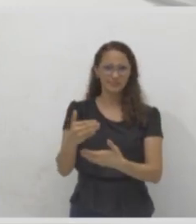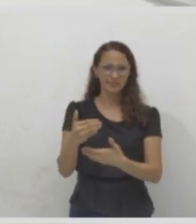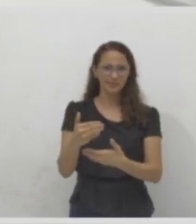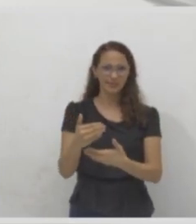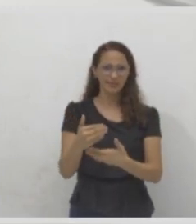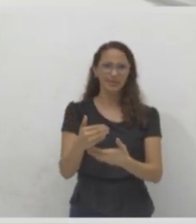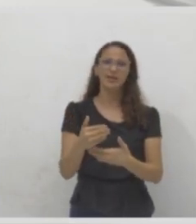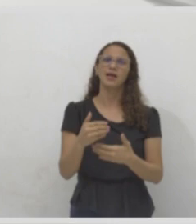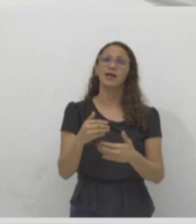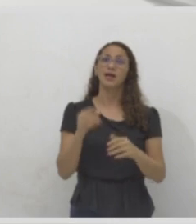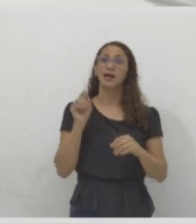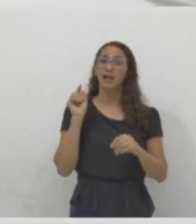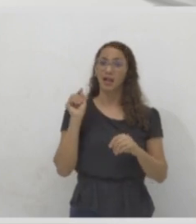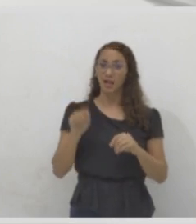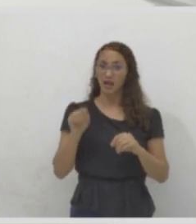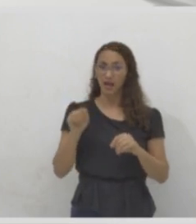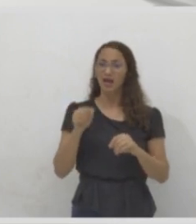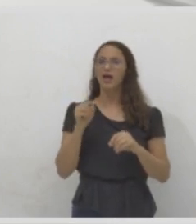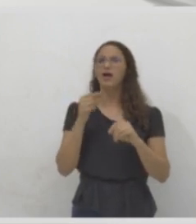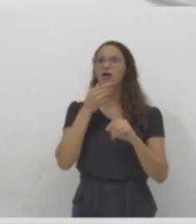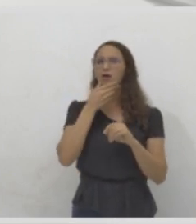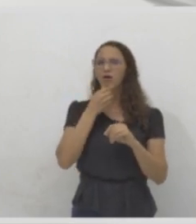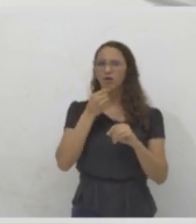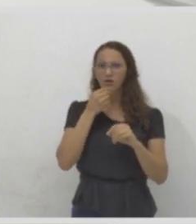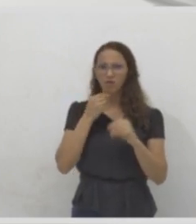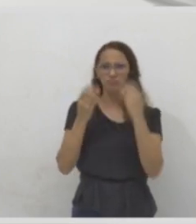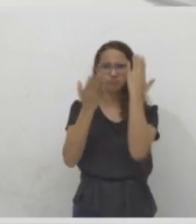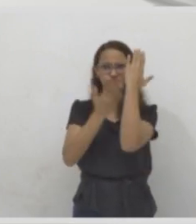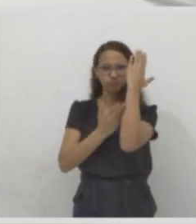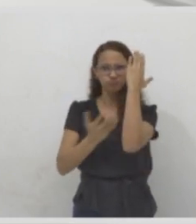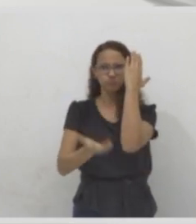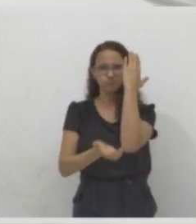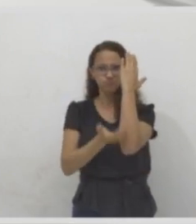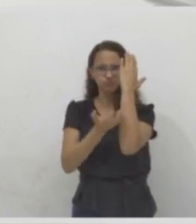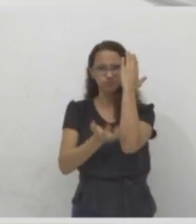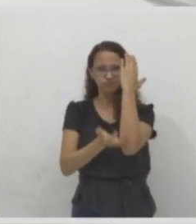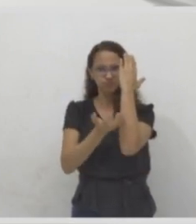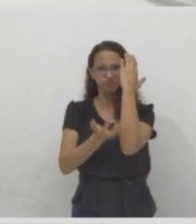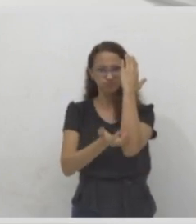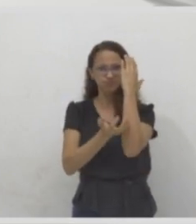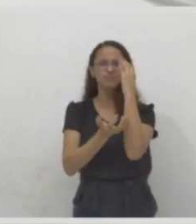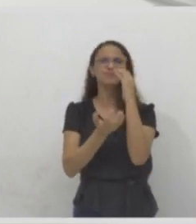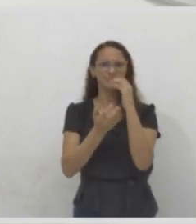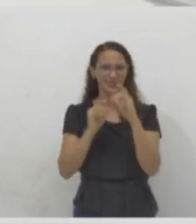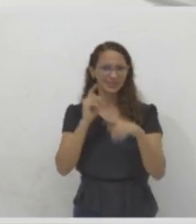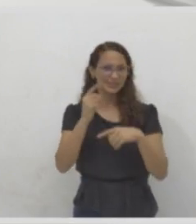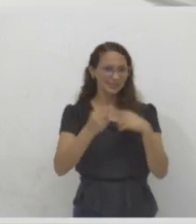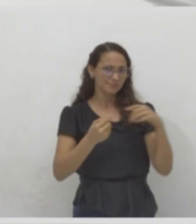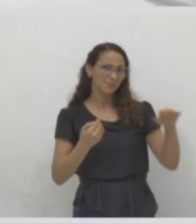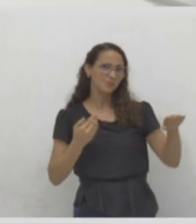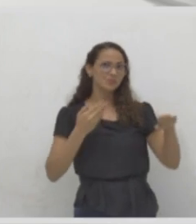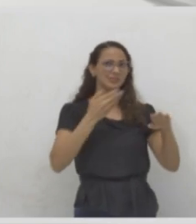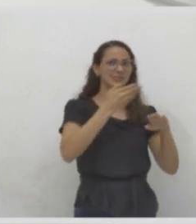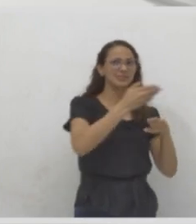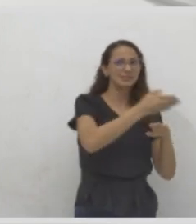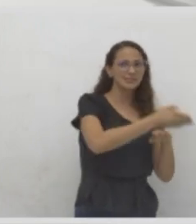as bolas de borracha, pagava a sua conta lá no armazém, tá? Os armazéns mandavam as bolas